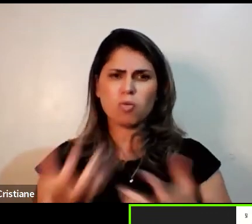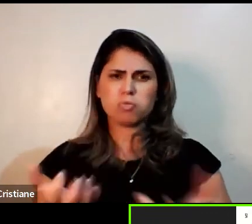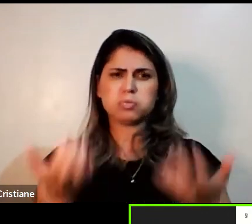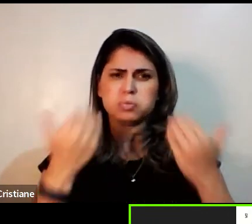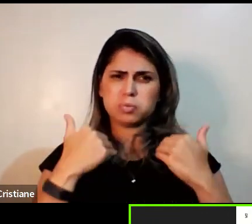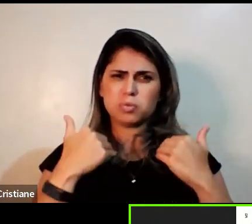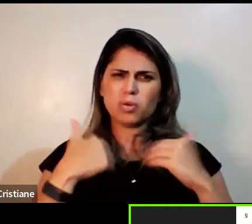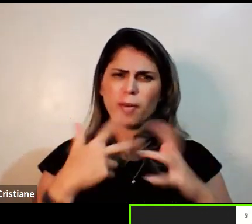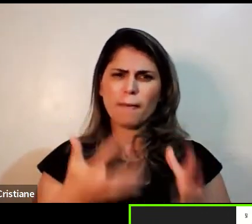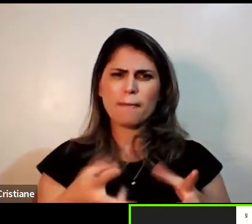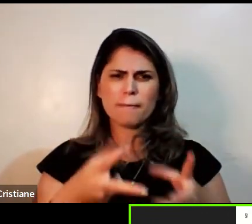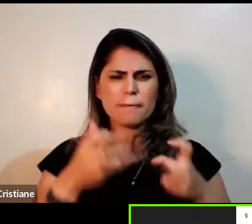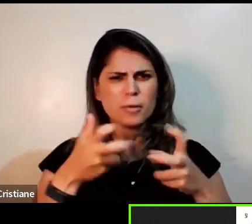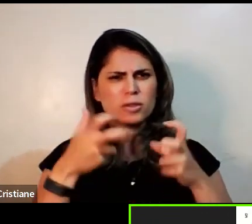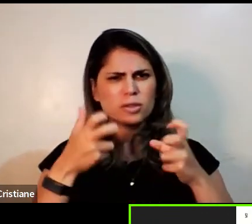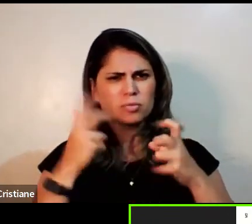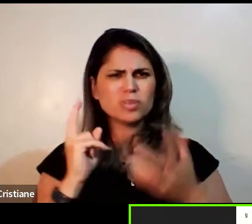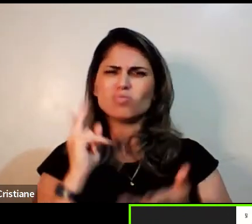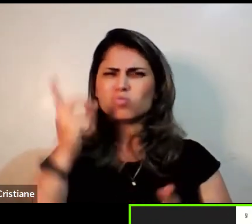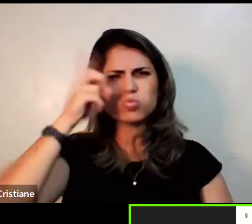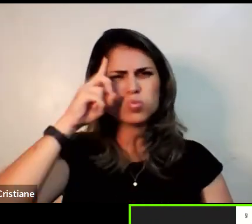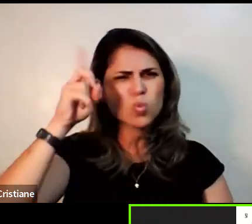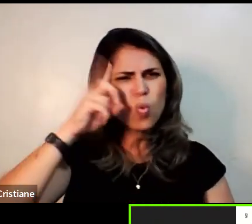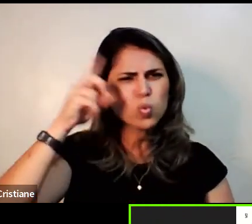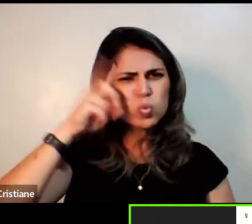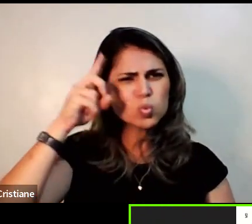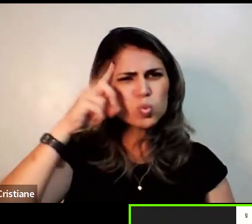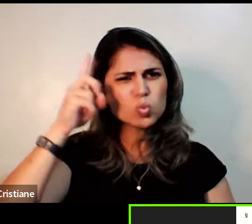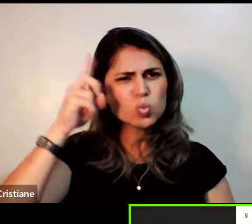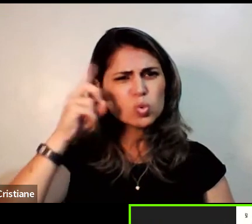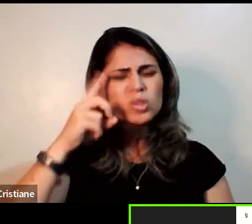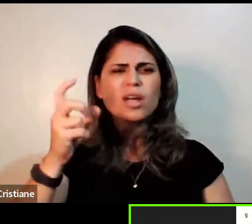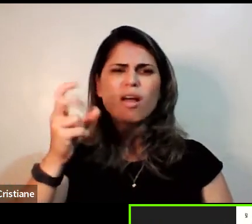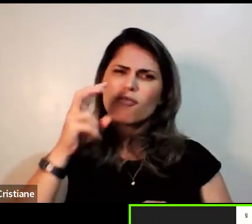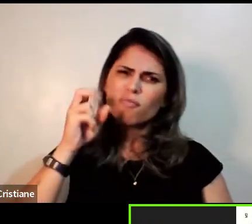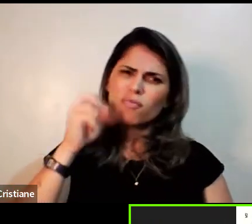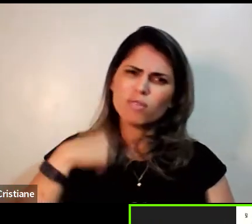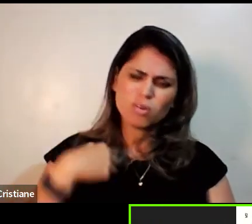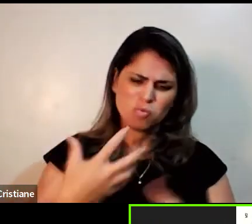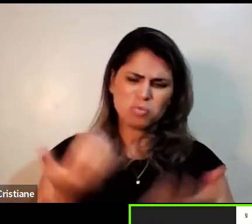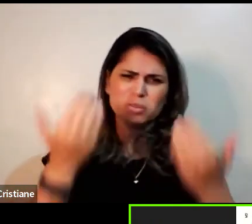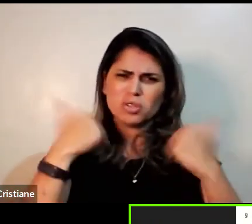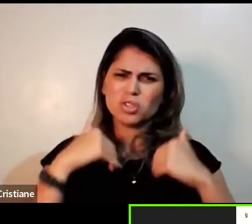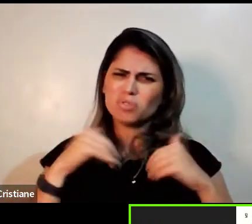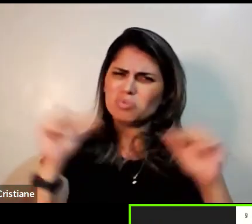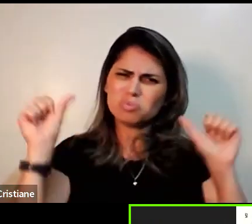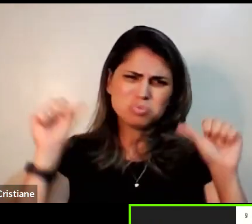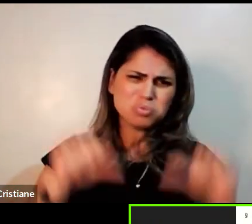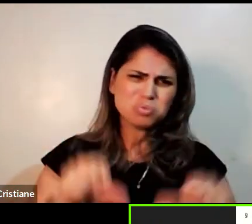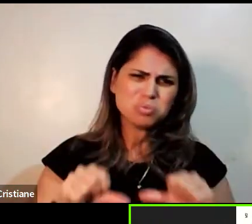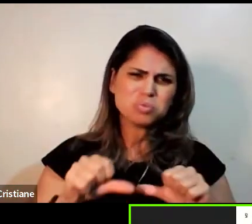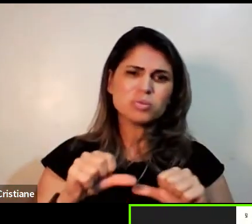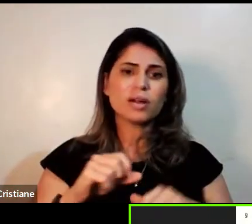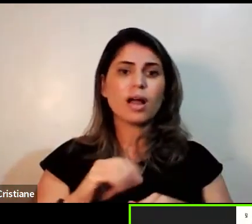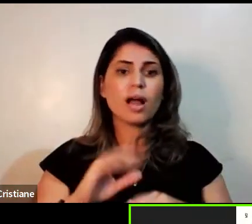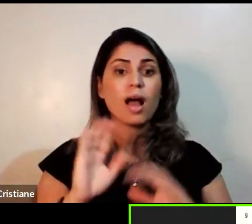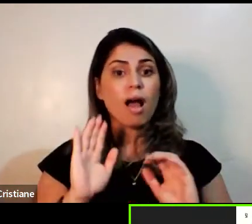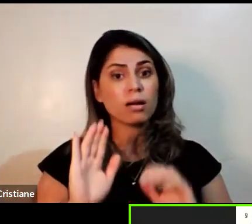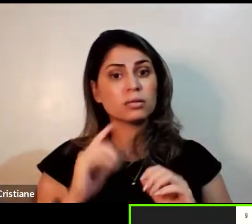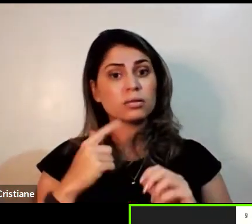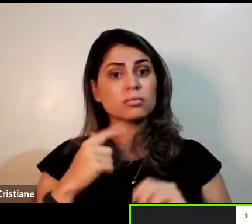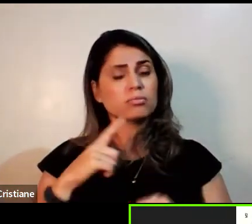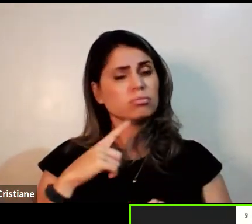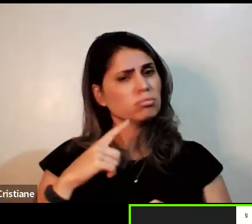a ficar fixos, todos os dias a mesma coisa, aquela luta. E até que uma